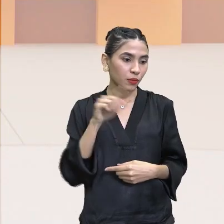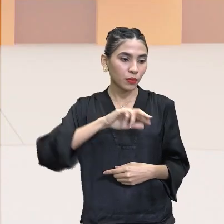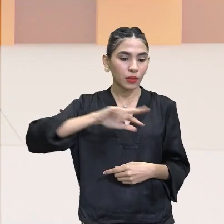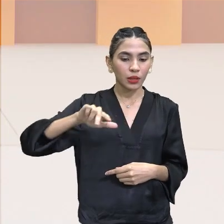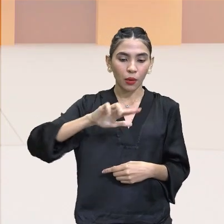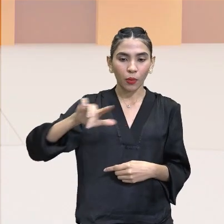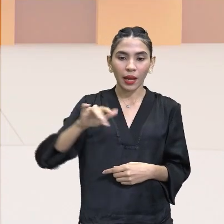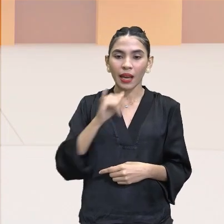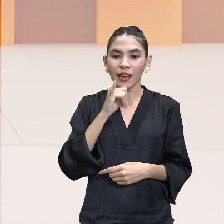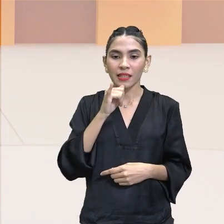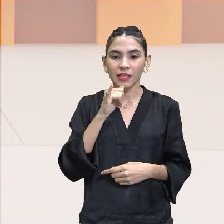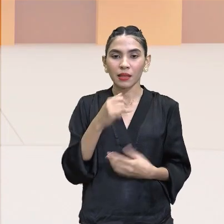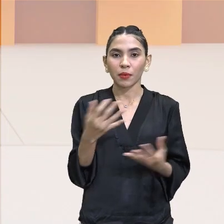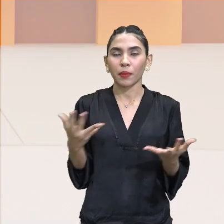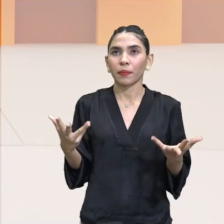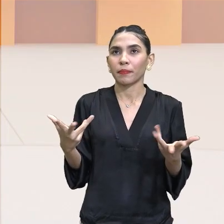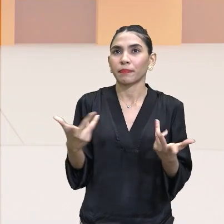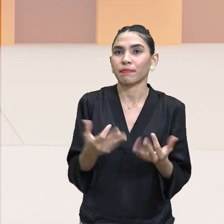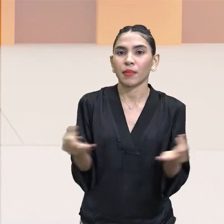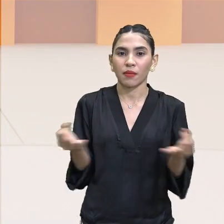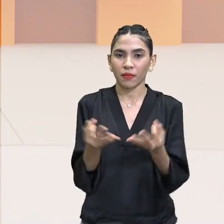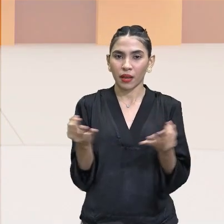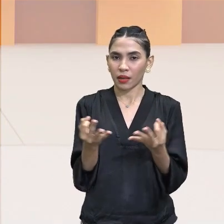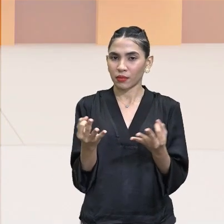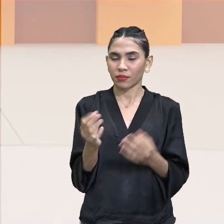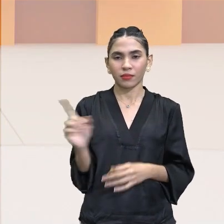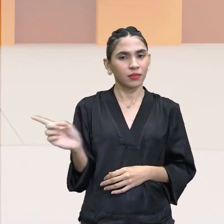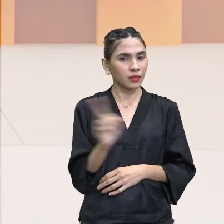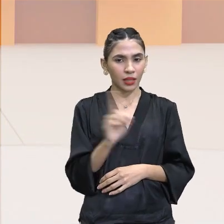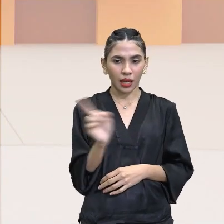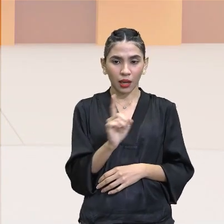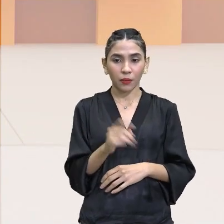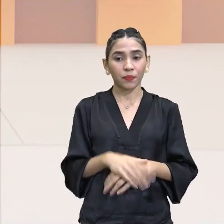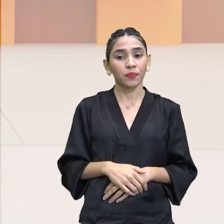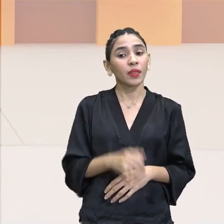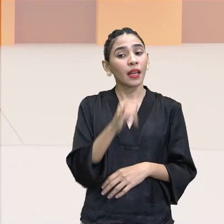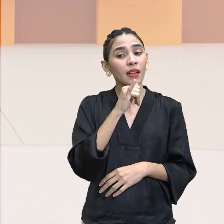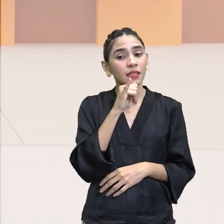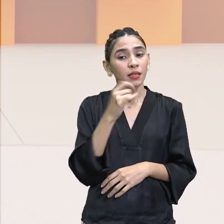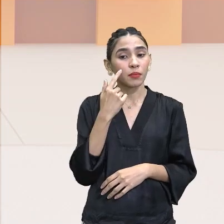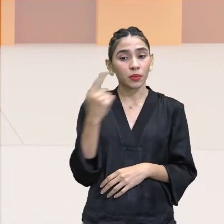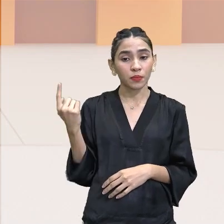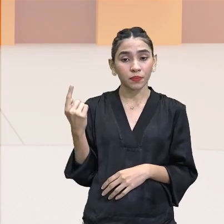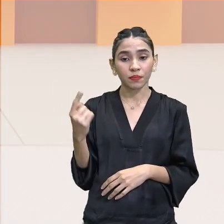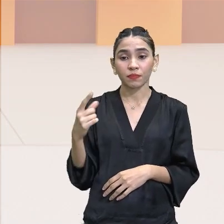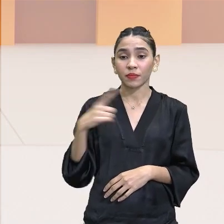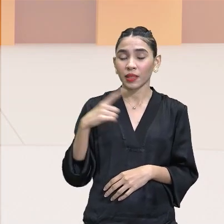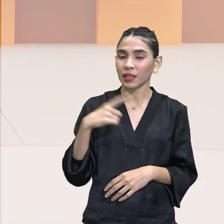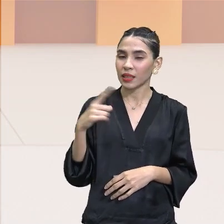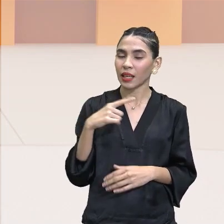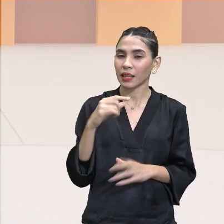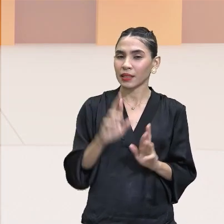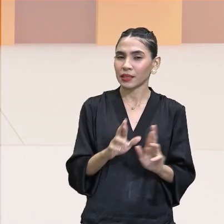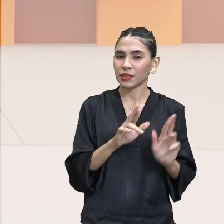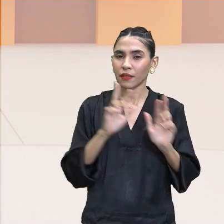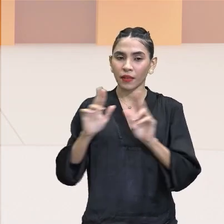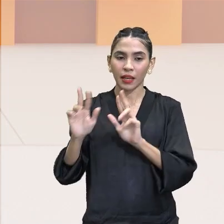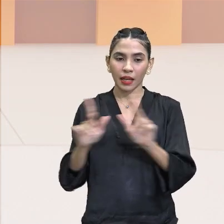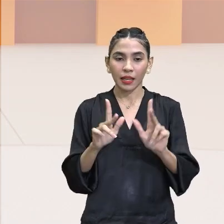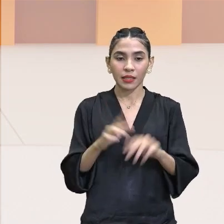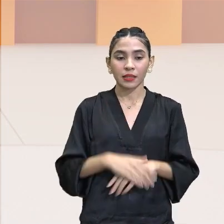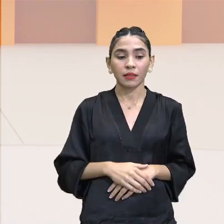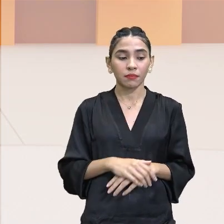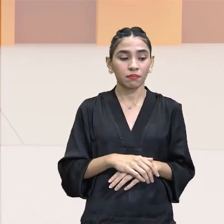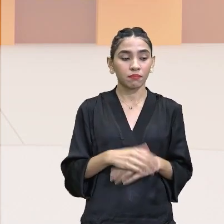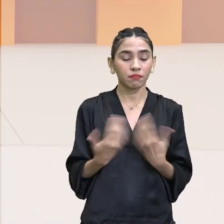é assim essa maravilha toda, né? Como a gente vai ver agora aqui, existem certas ambiguidades, tanto para o